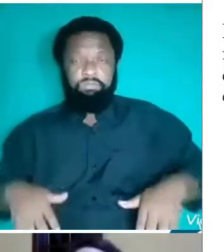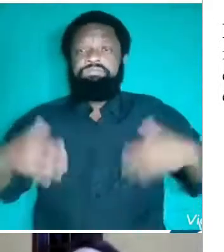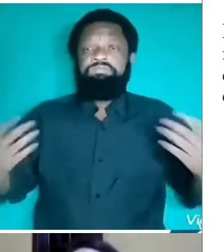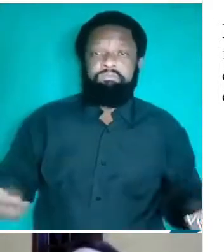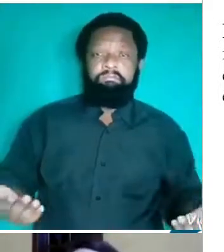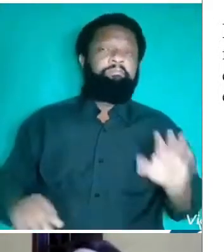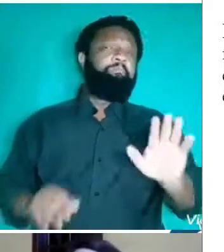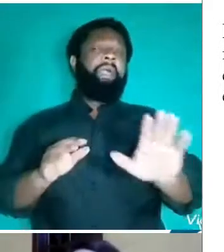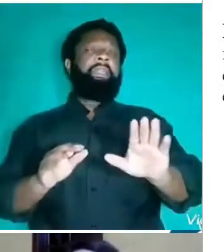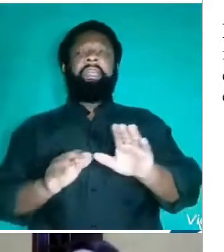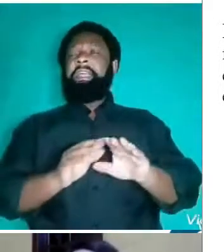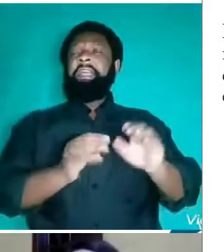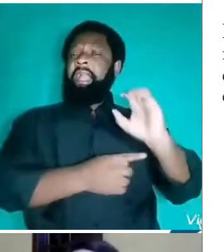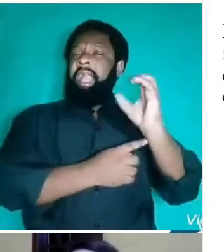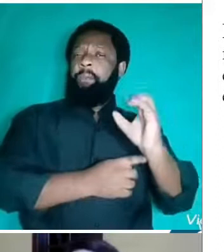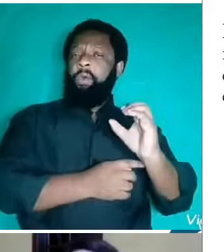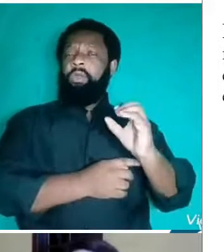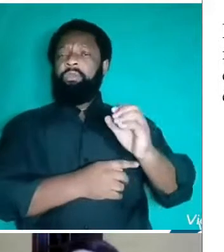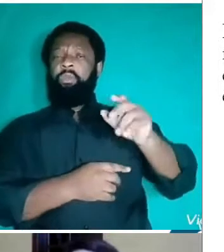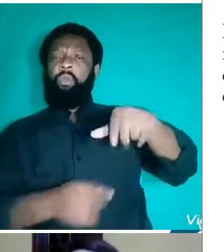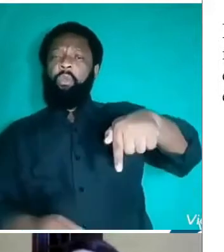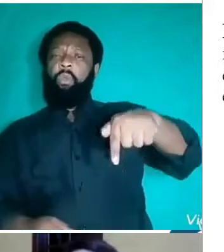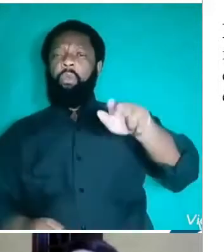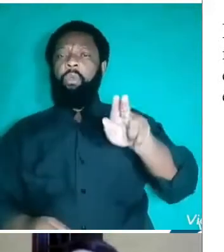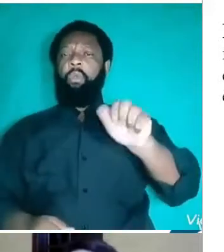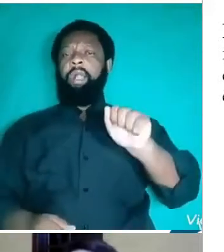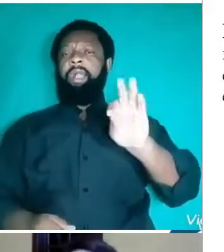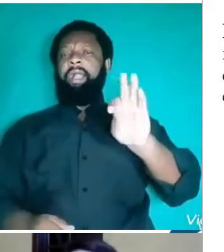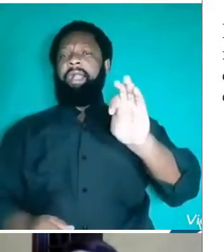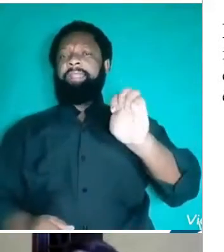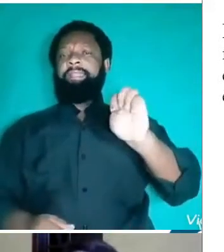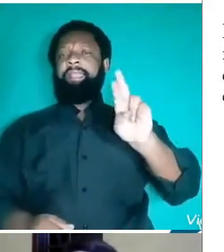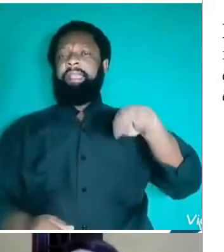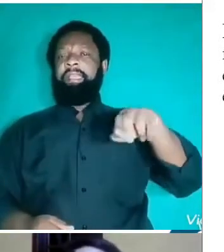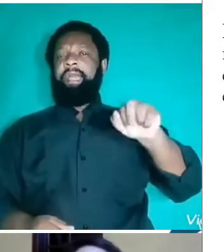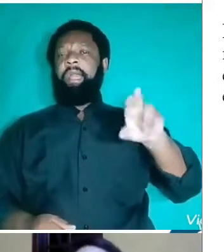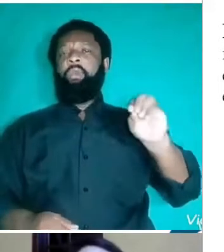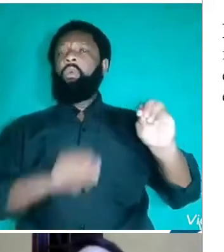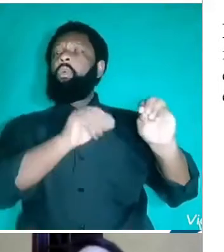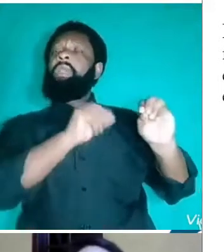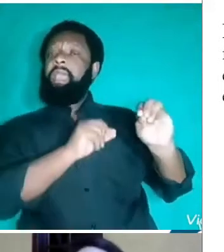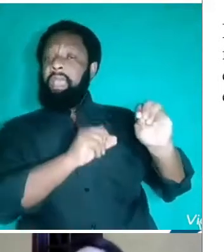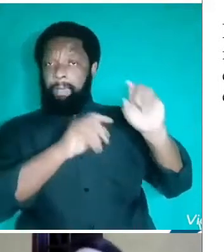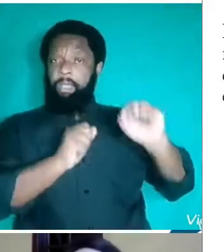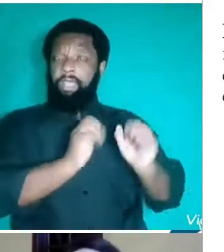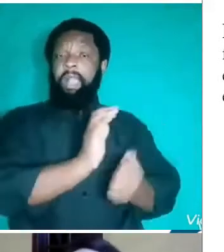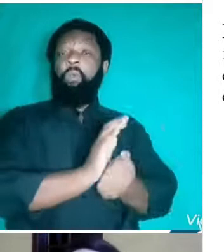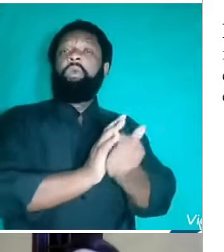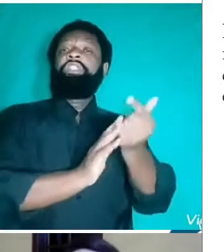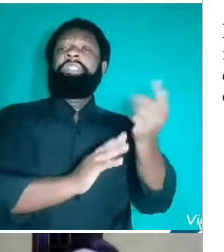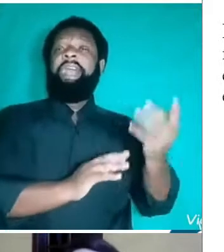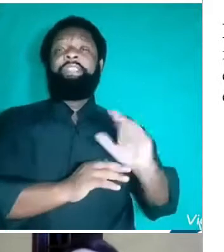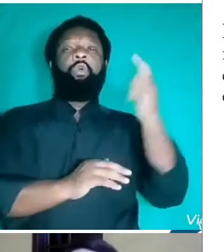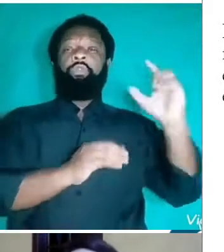ligado a 4 outros carbonos, né? Então, para ser quaternário, ele precisa estar ligado